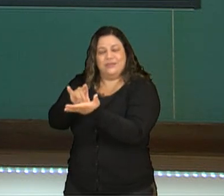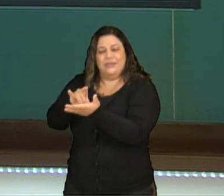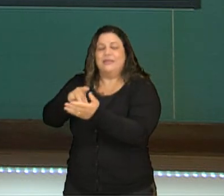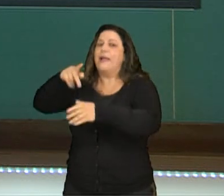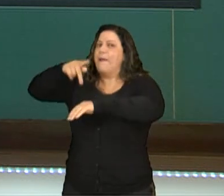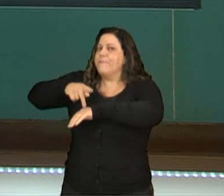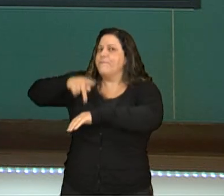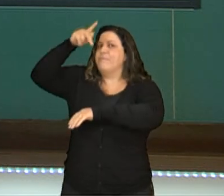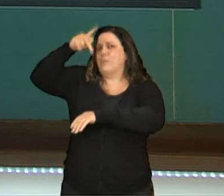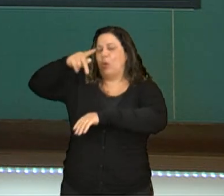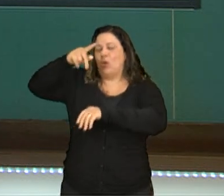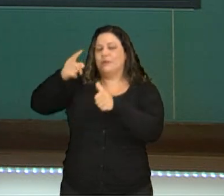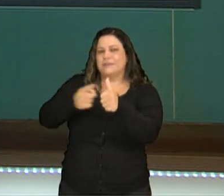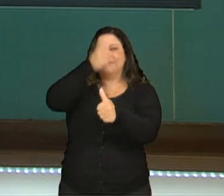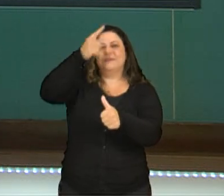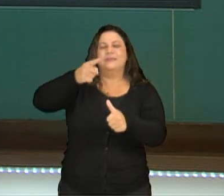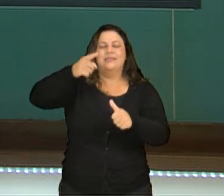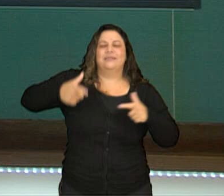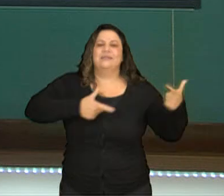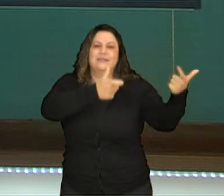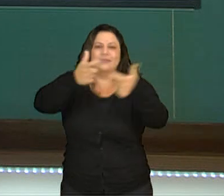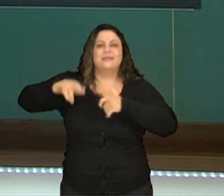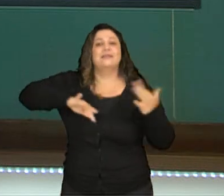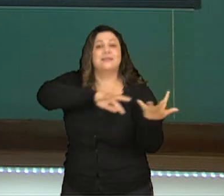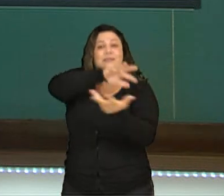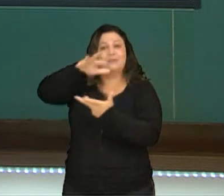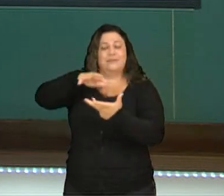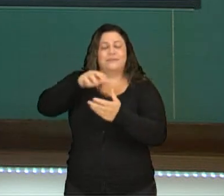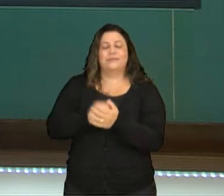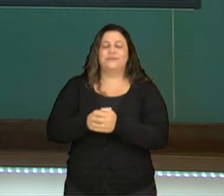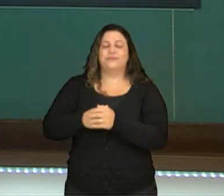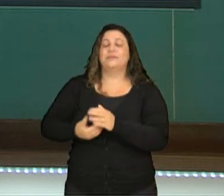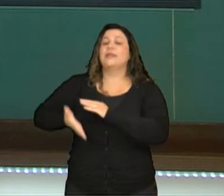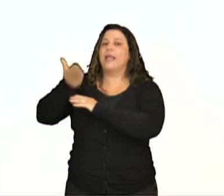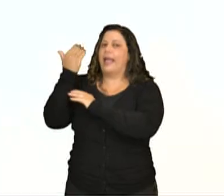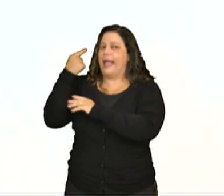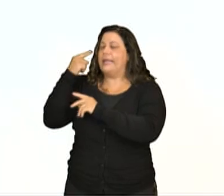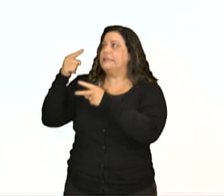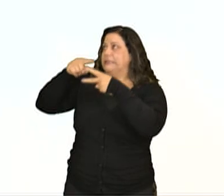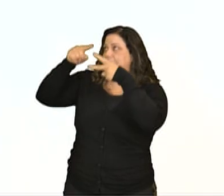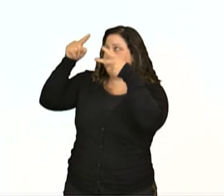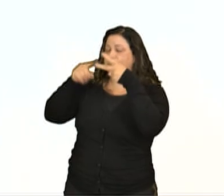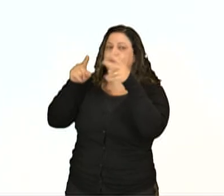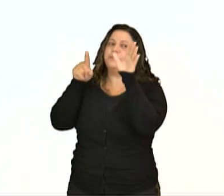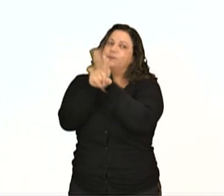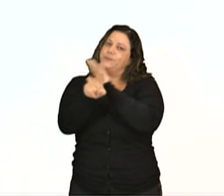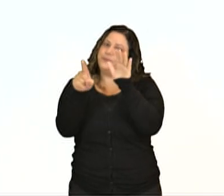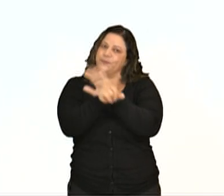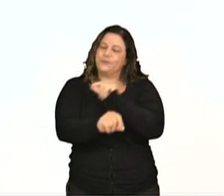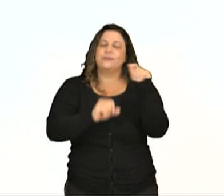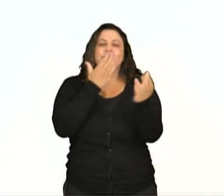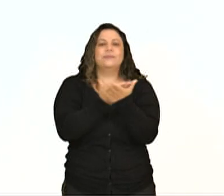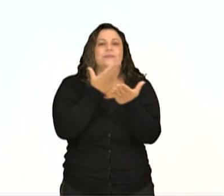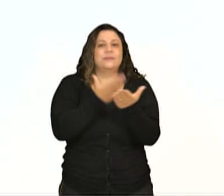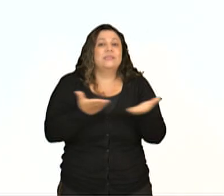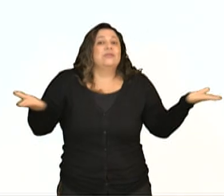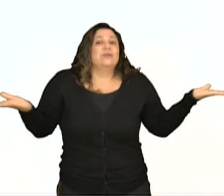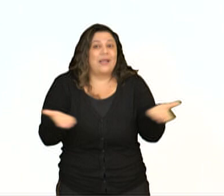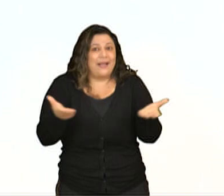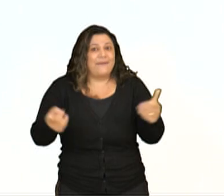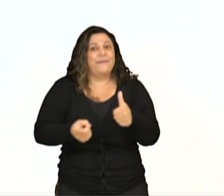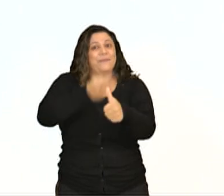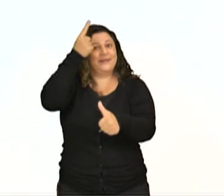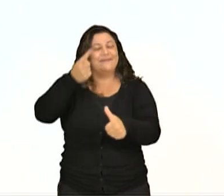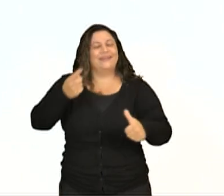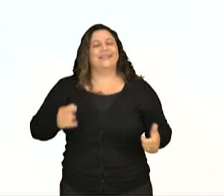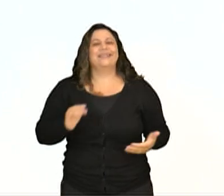Guerra Mundial. Antes, duas questões aí para você se aquecer para nossa aula. Primeira delas,